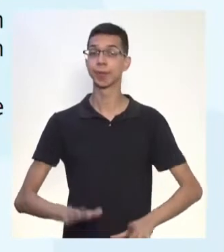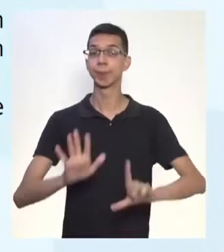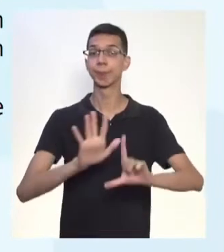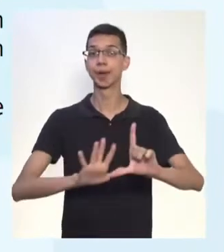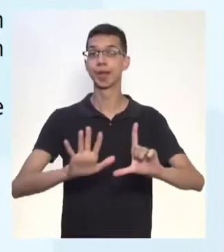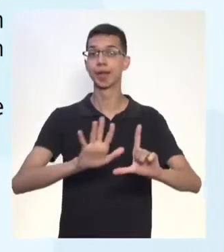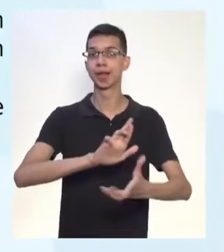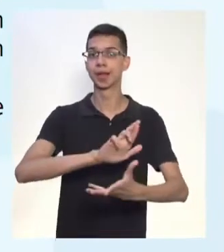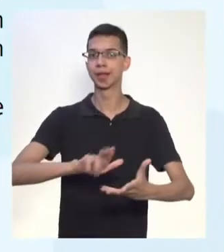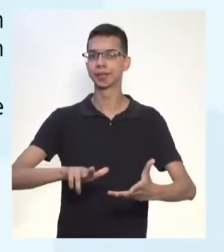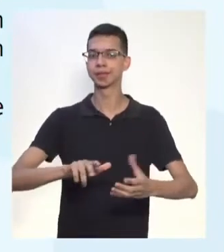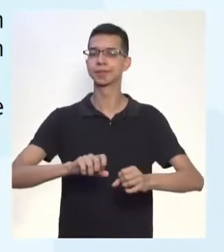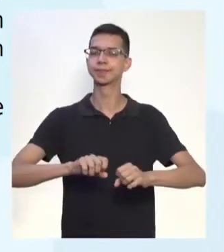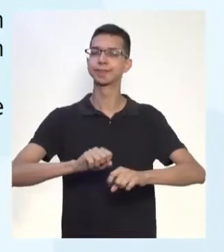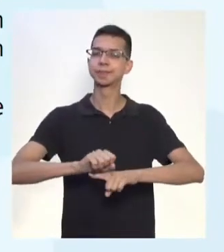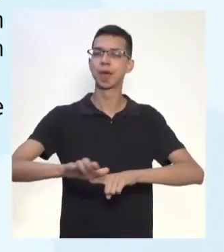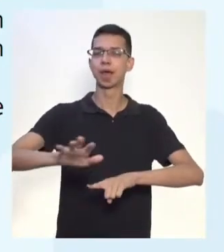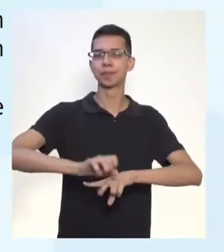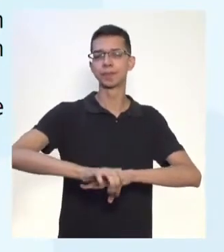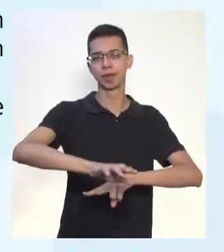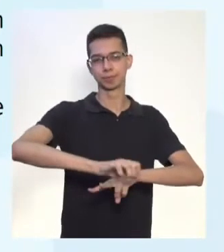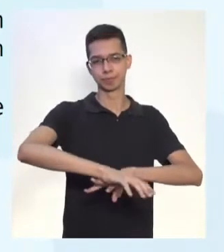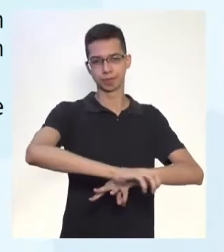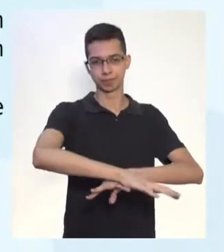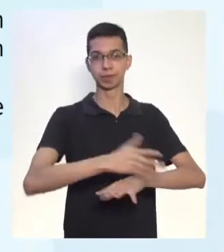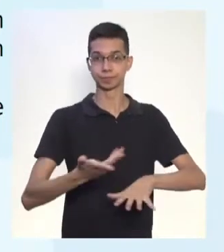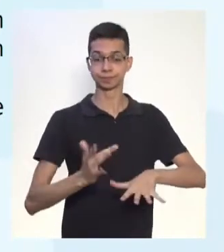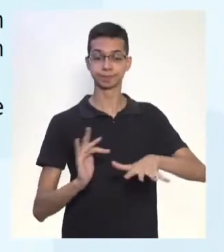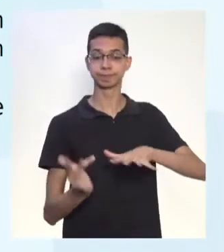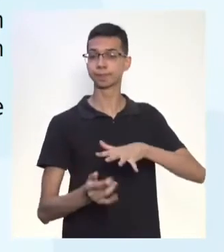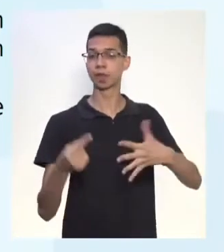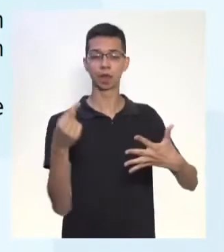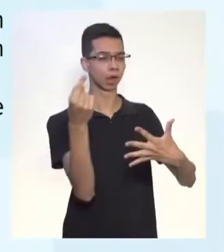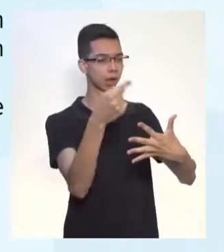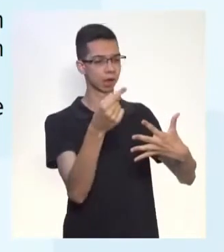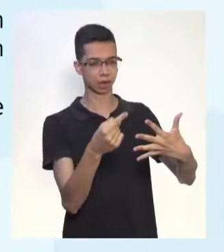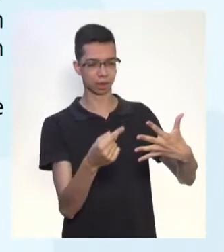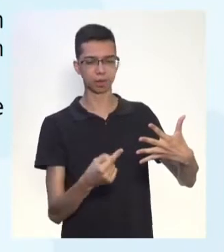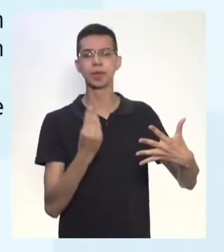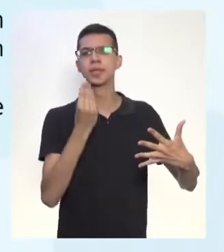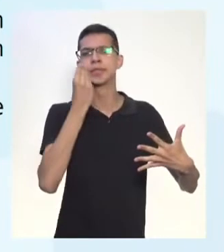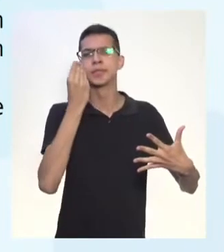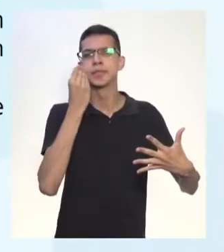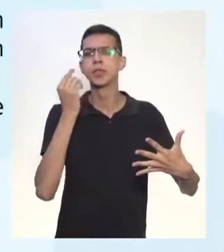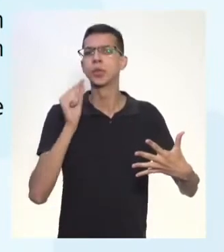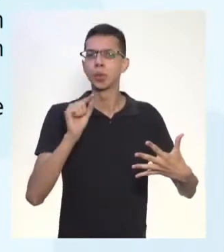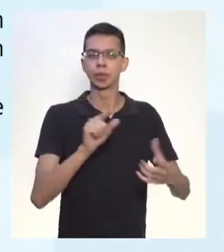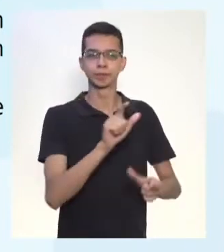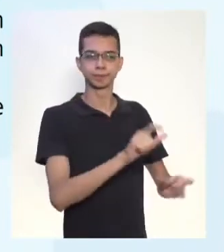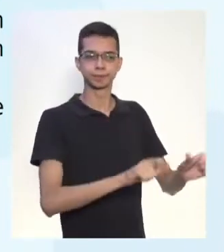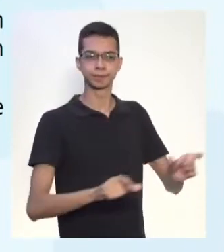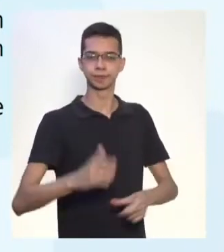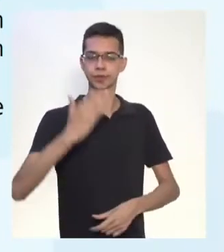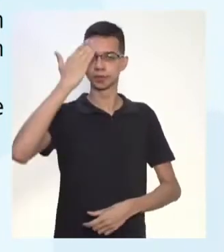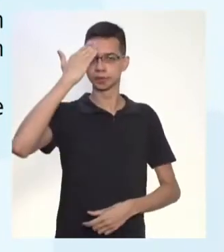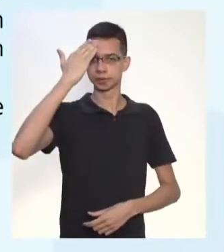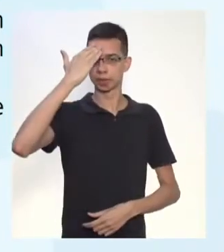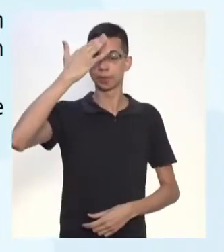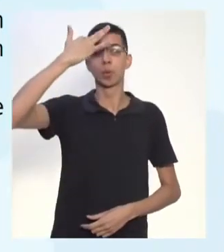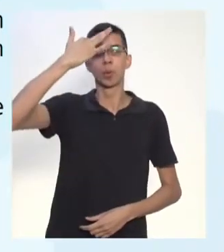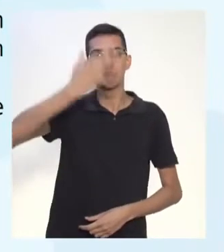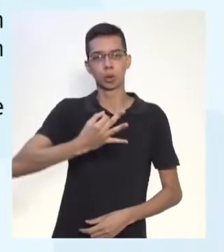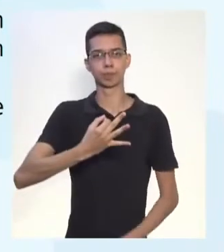Em cada canal de comunicação e circulação, busca atingir o público-alvo utilizando a interação